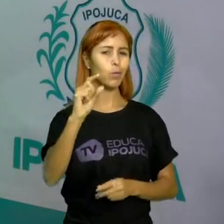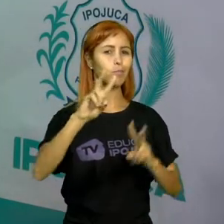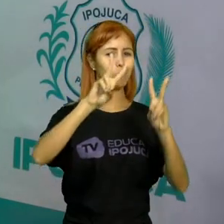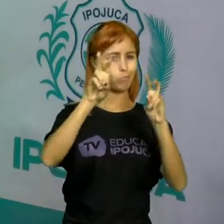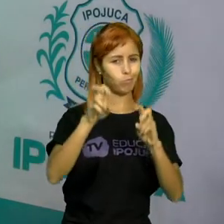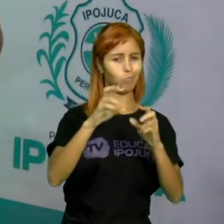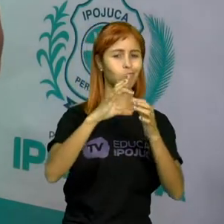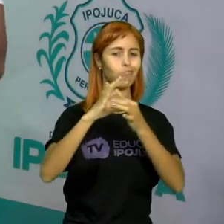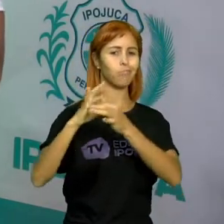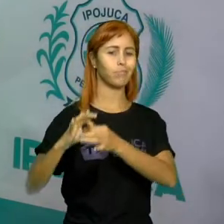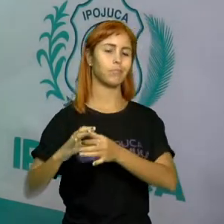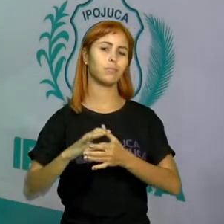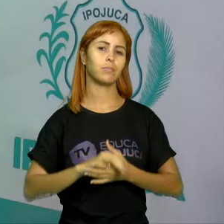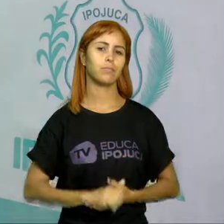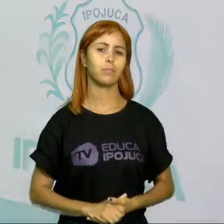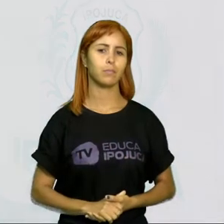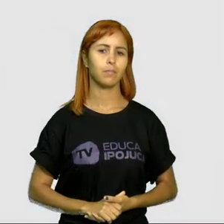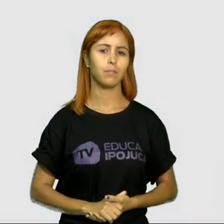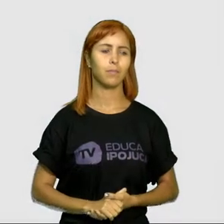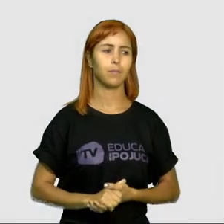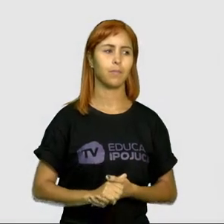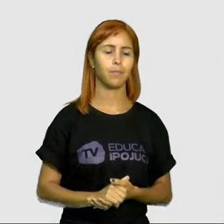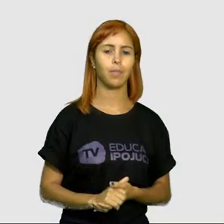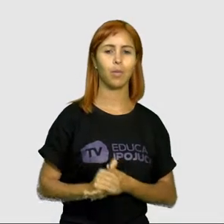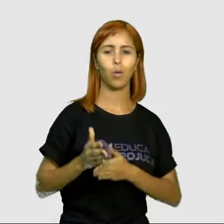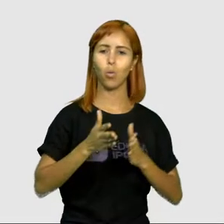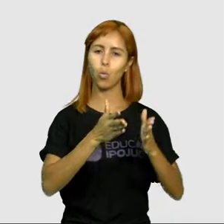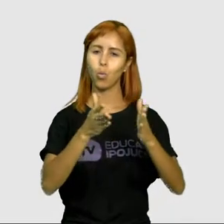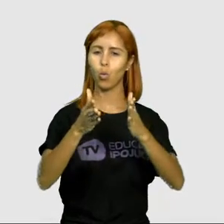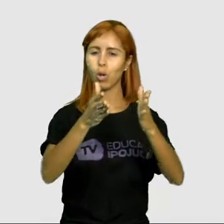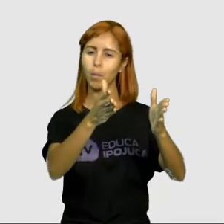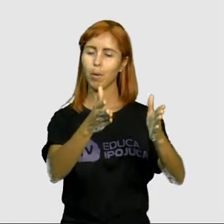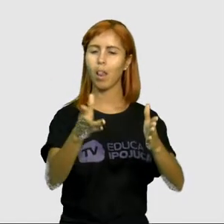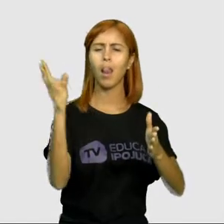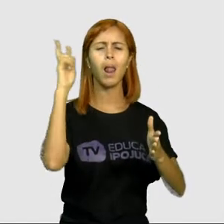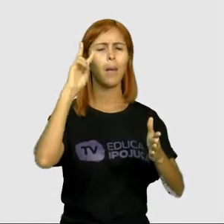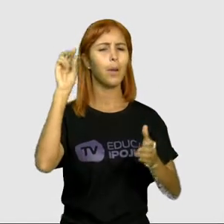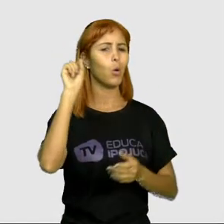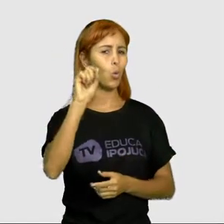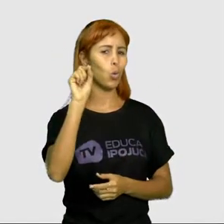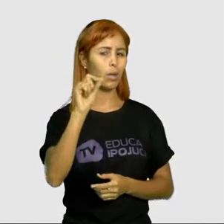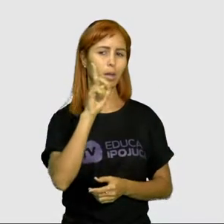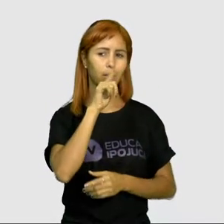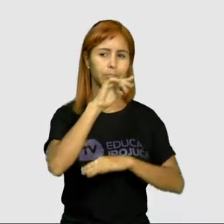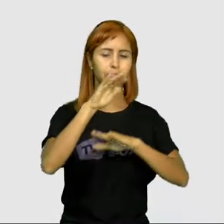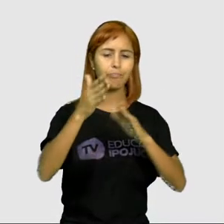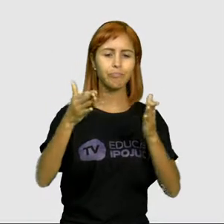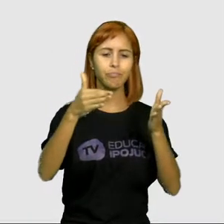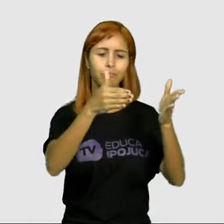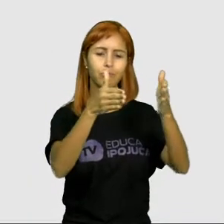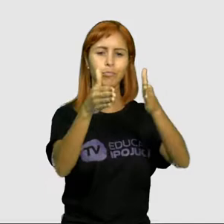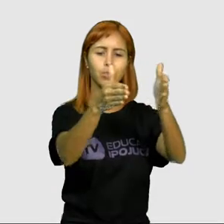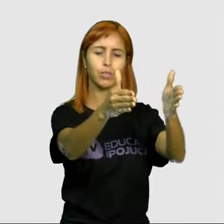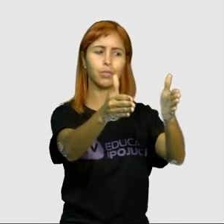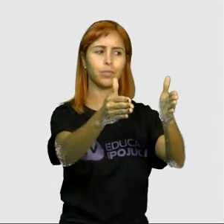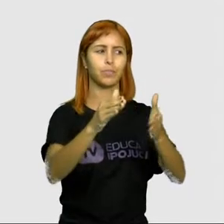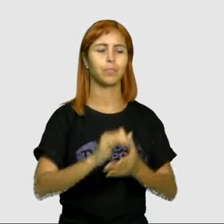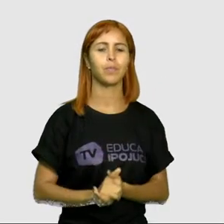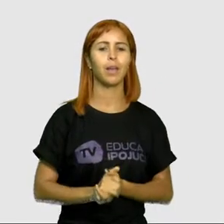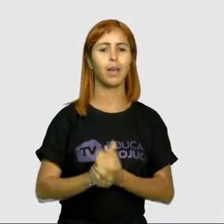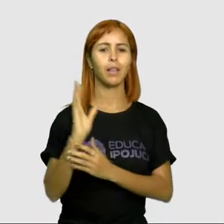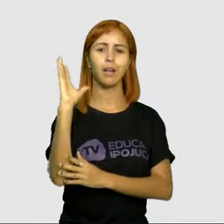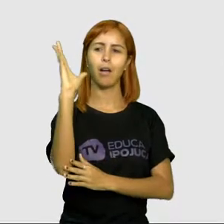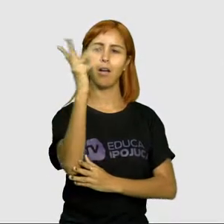isso. O caminho do rio lembra o quê? Esse caminho que o rio está traçando entre